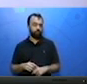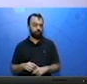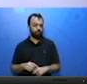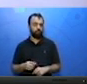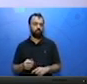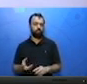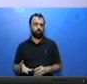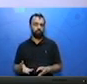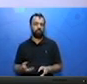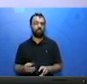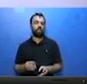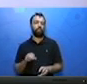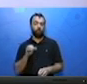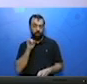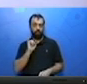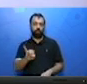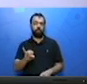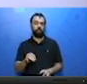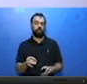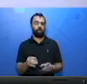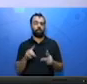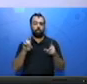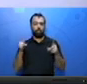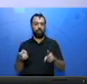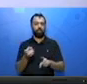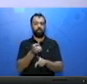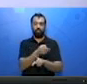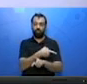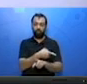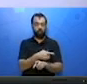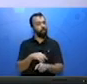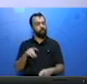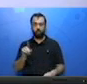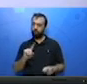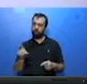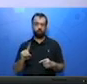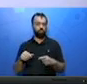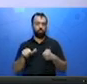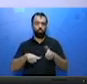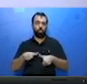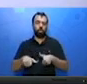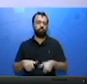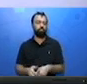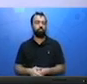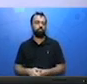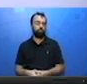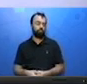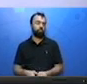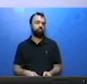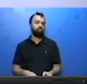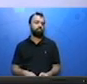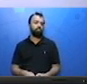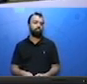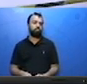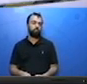regra do expoente par ou ímpar é só quando o número negativo está dentro do parênteses.